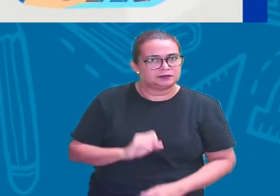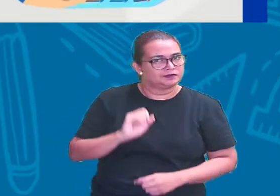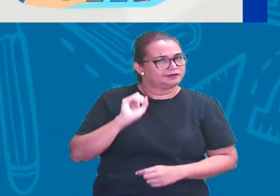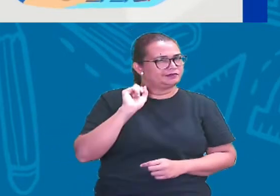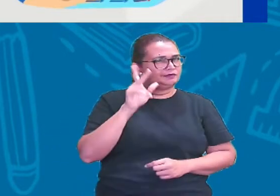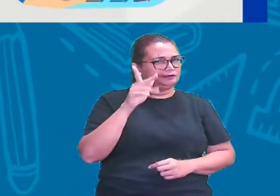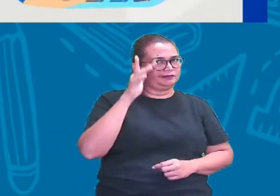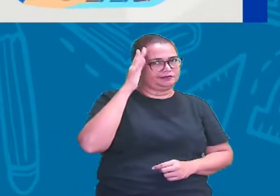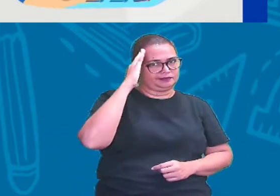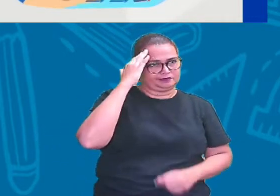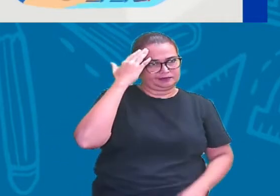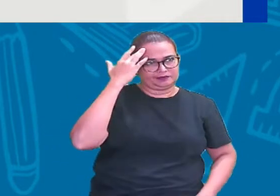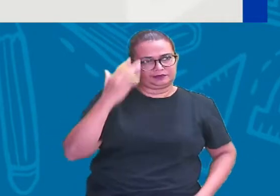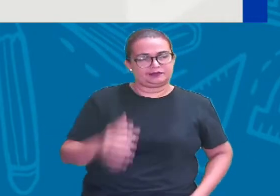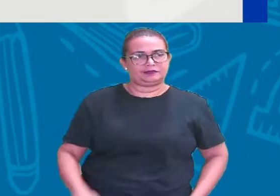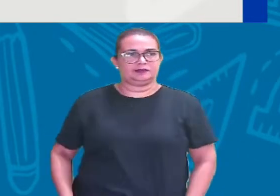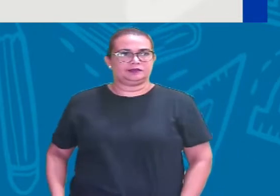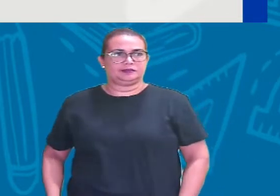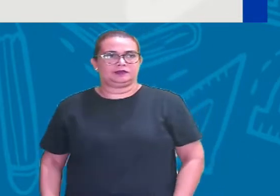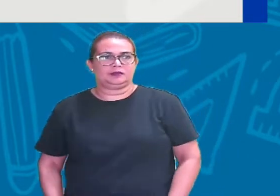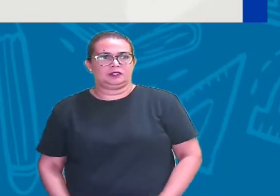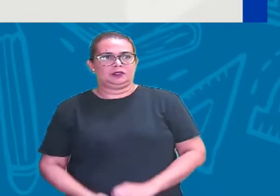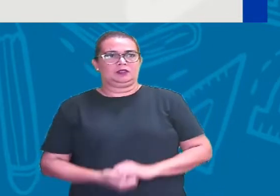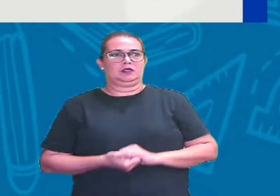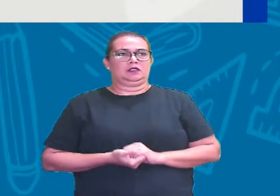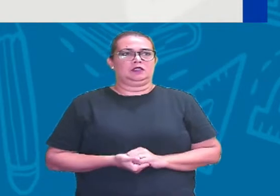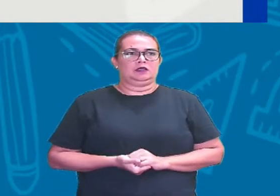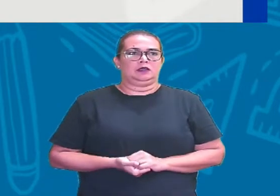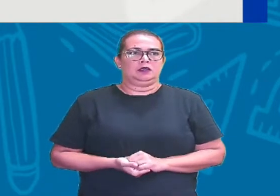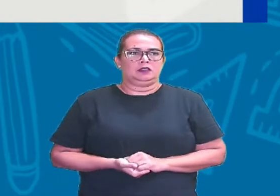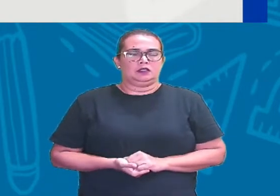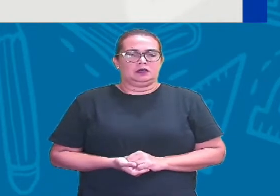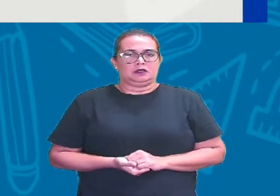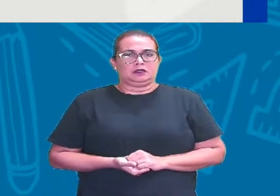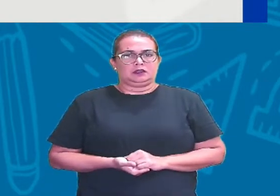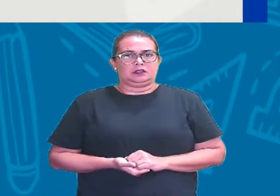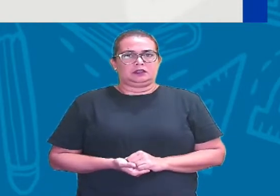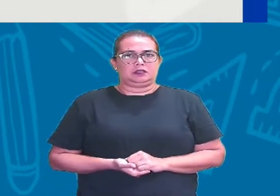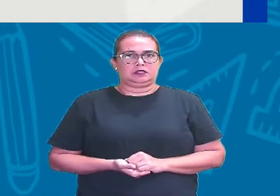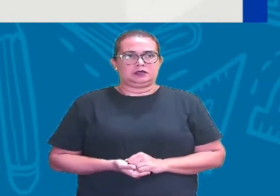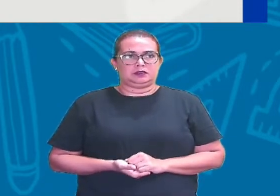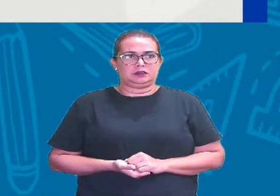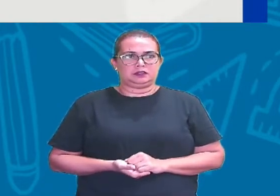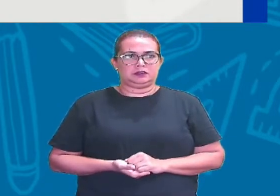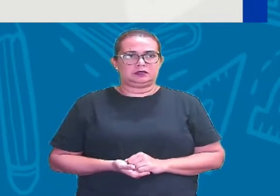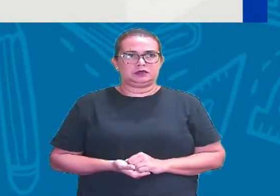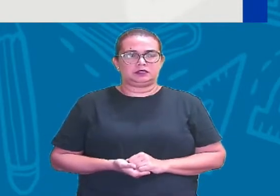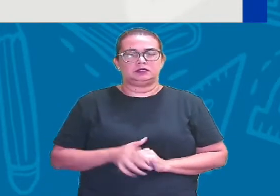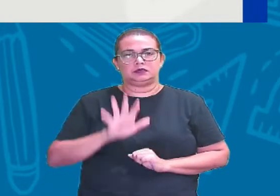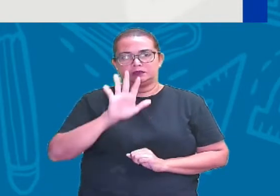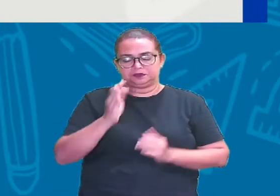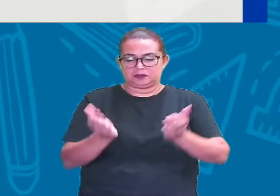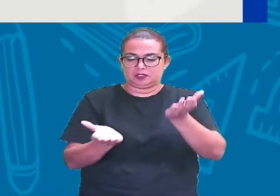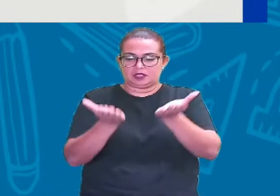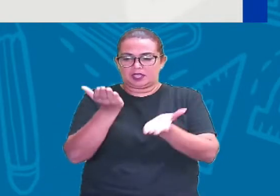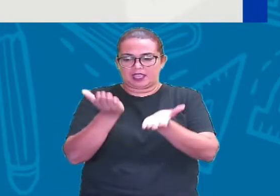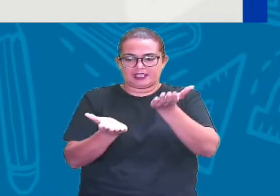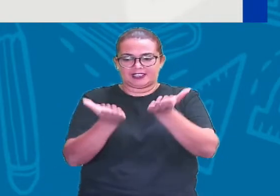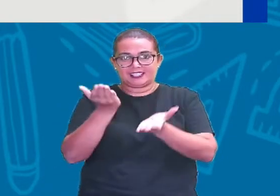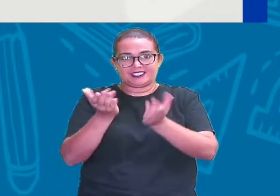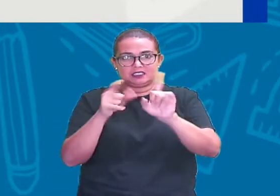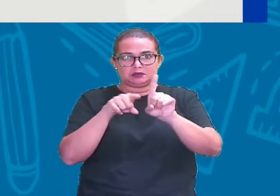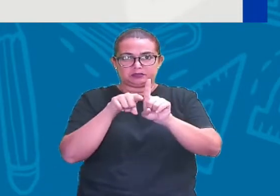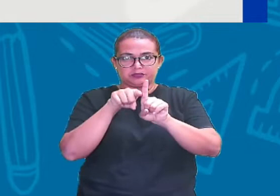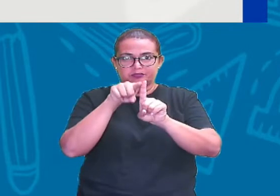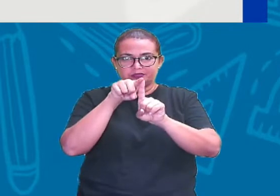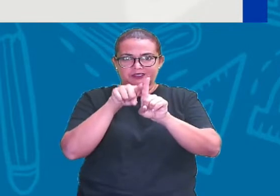Ok? Tranquilo? Vamos lá? Ó, aqui eu tenho um equilíbrio térmico. O que é equilíbrio térmico? Eu acho que